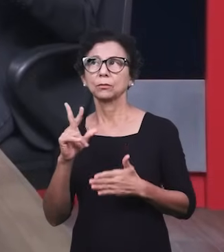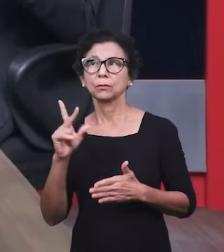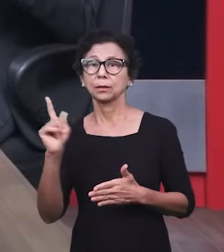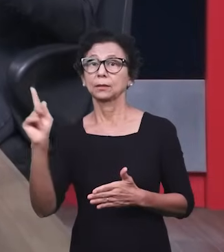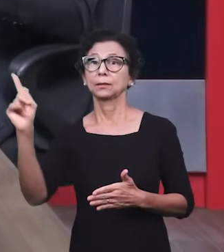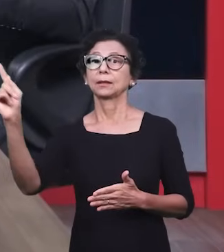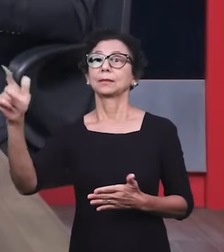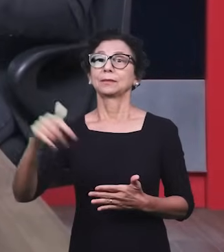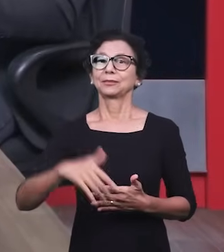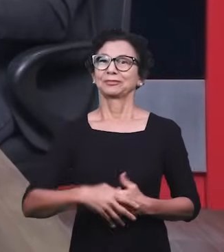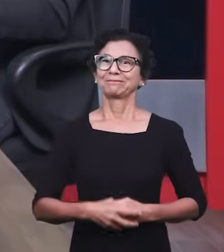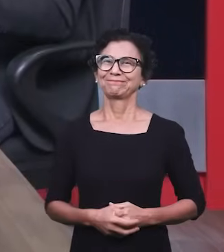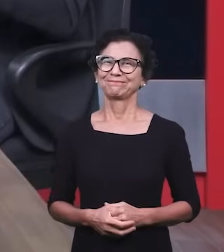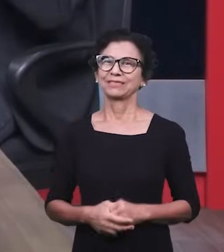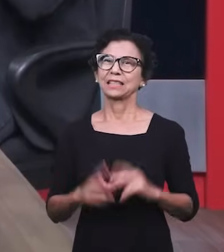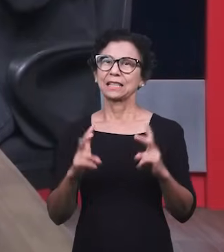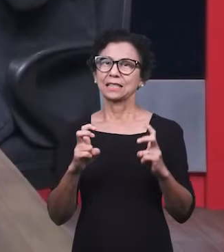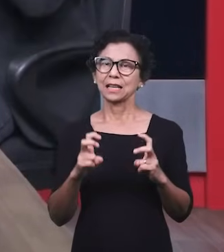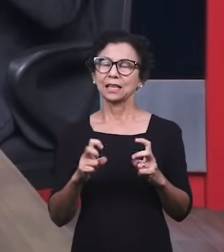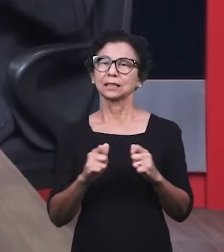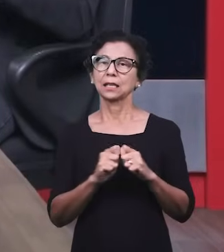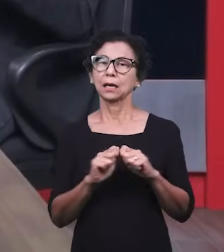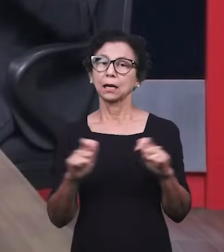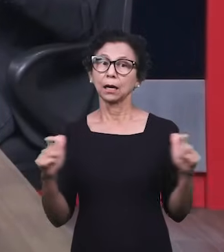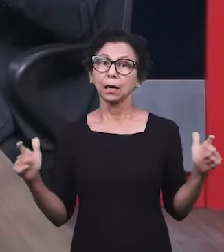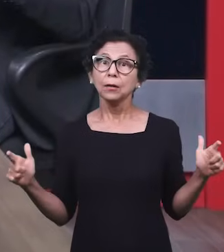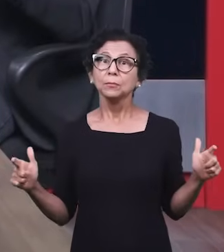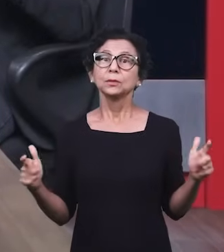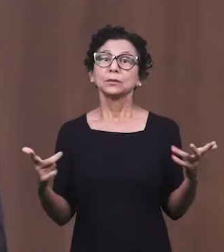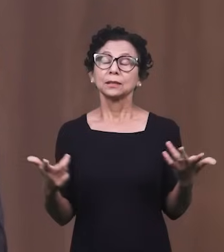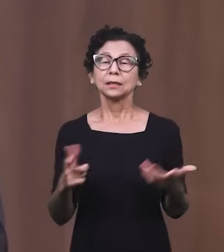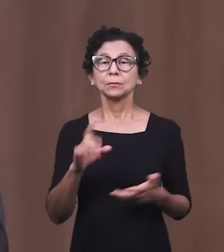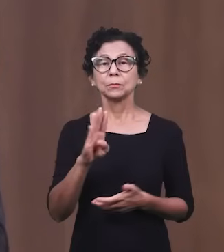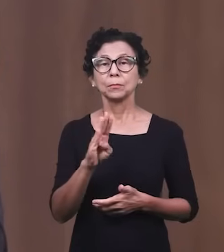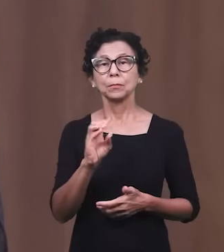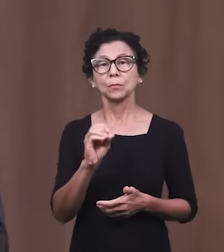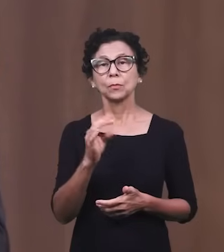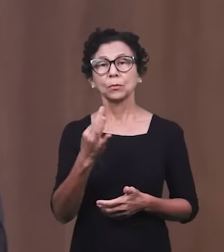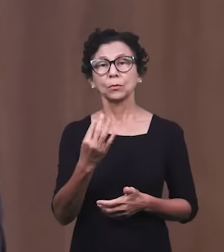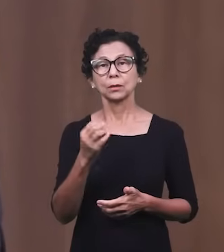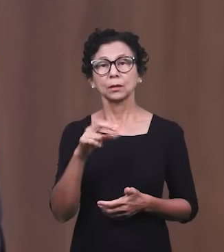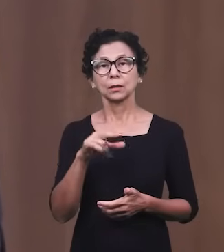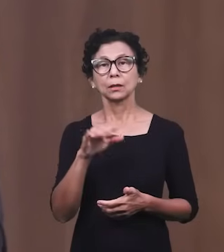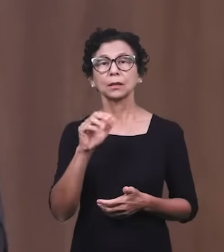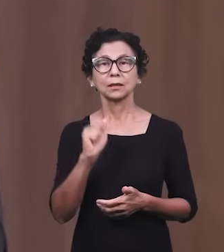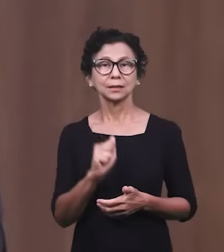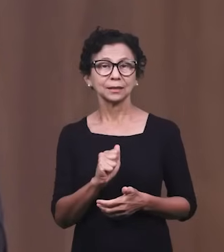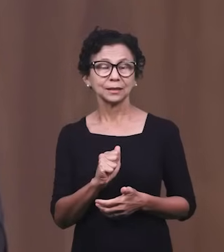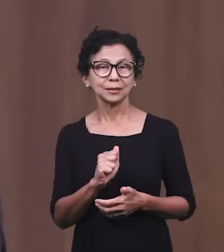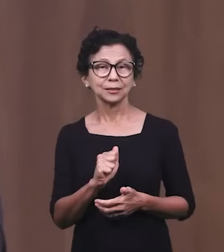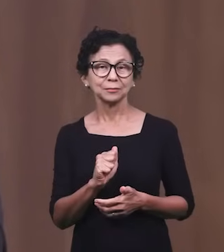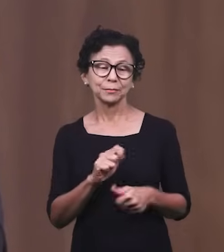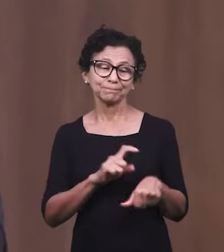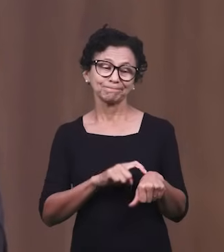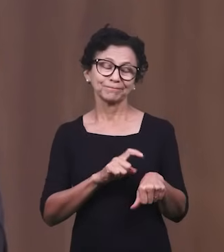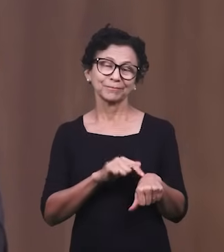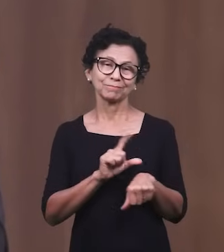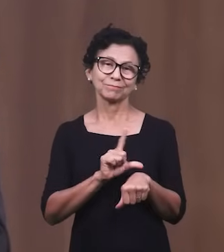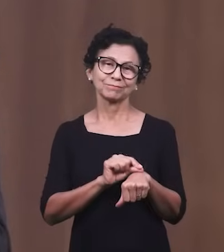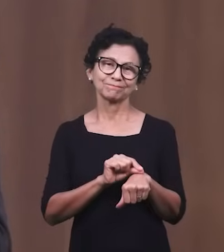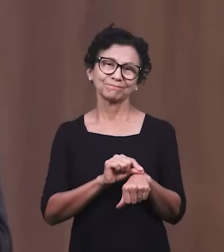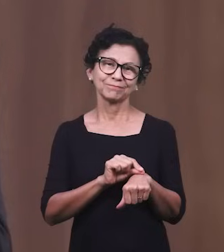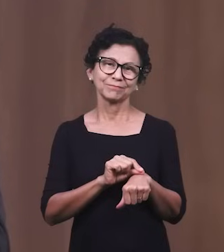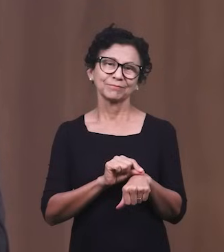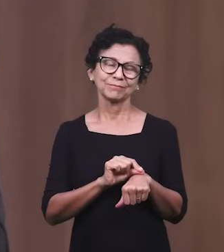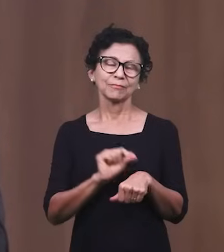ainda muita coisa para poder falar a respeito desse assunto da botânica mas o nosso tempo ele foi já está esgotado então nós